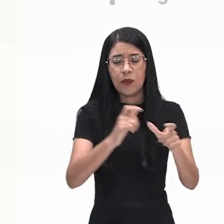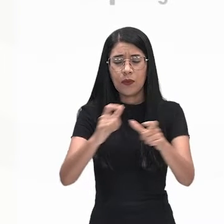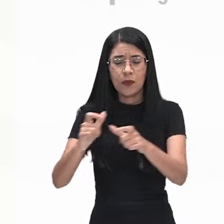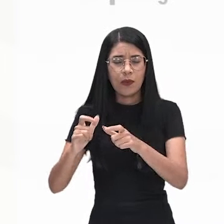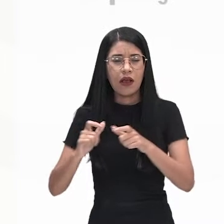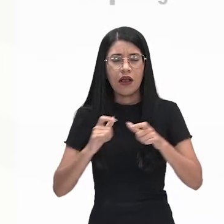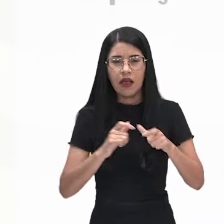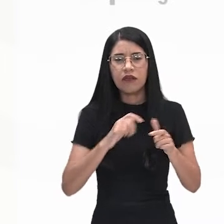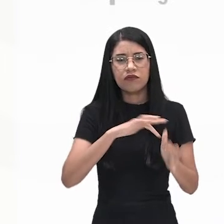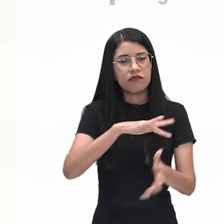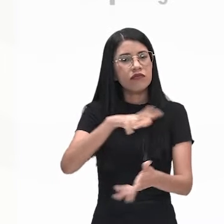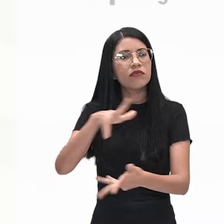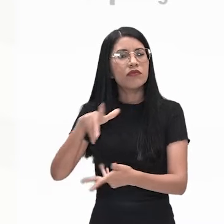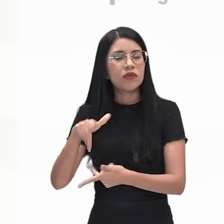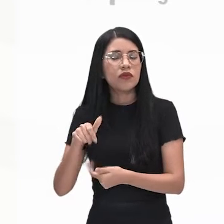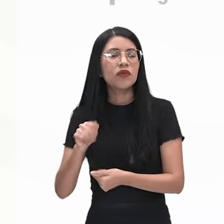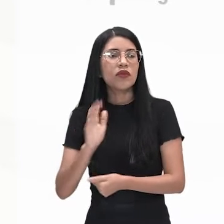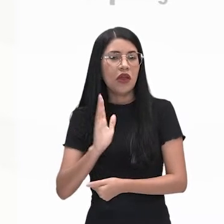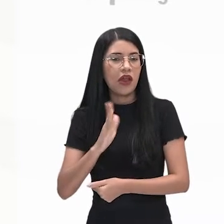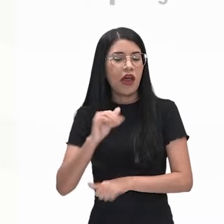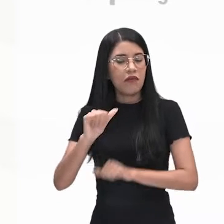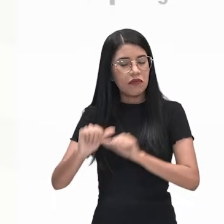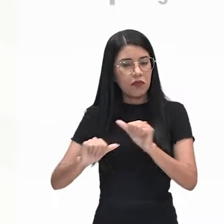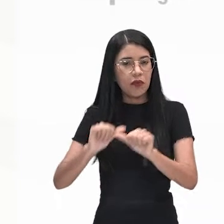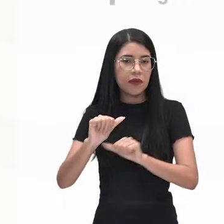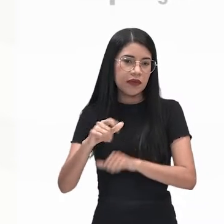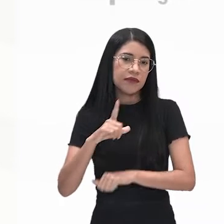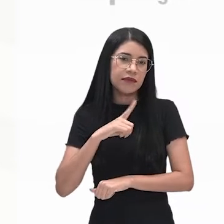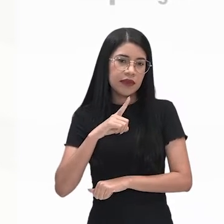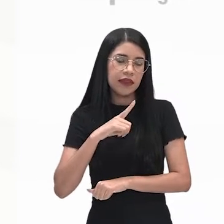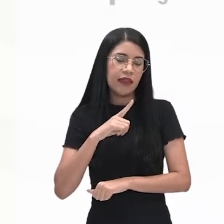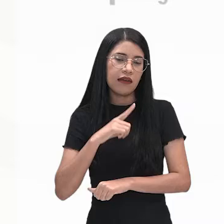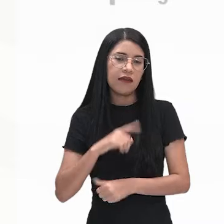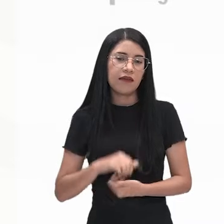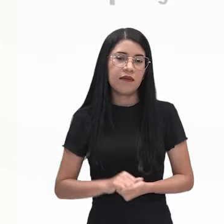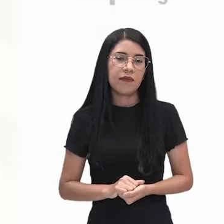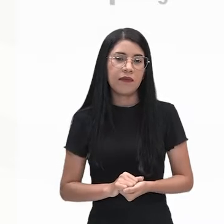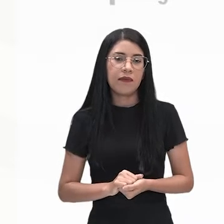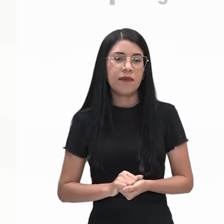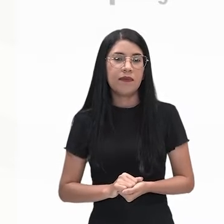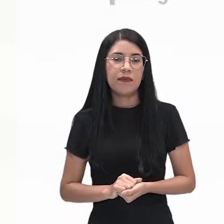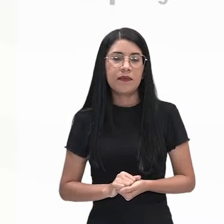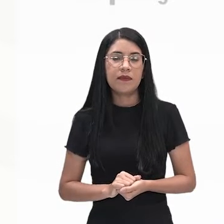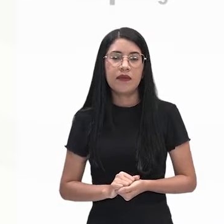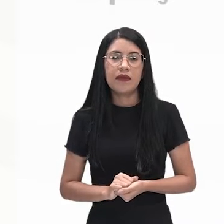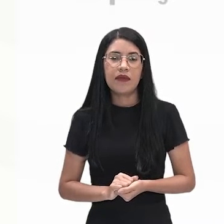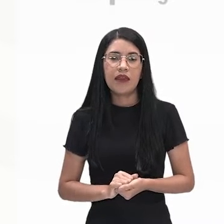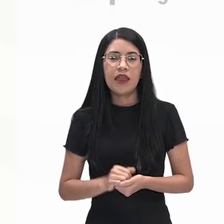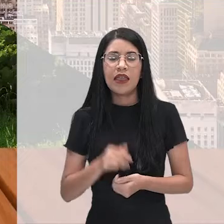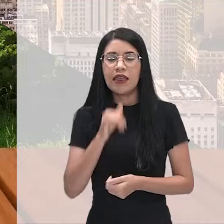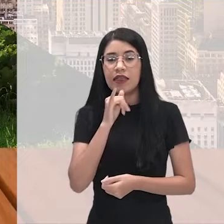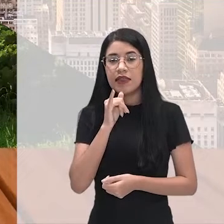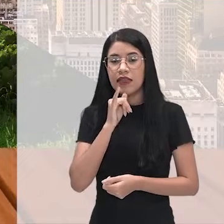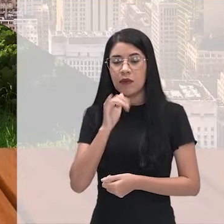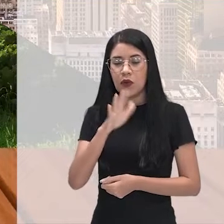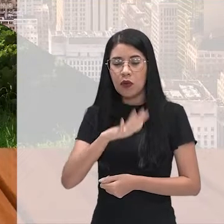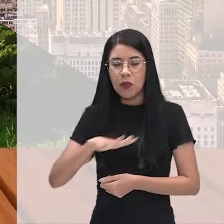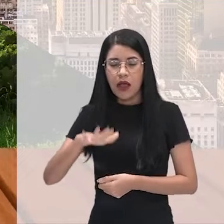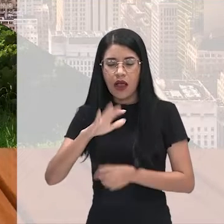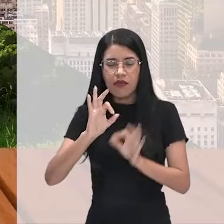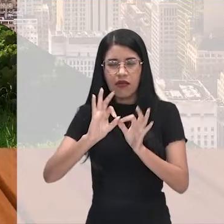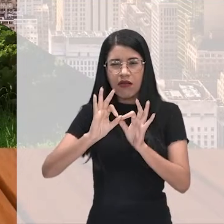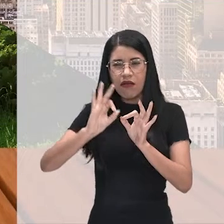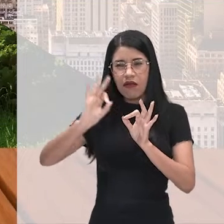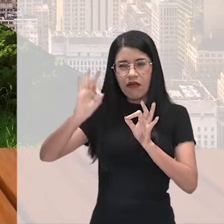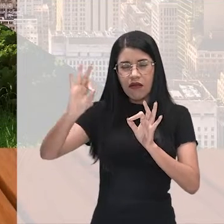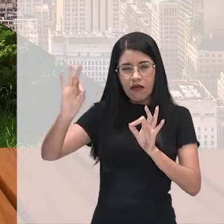planeta, de alguma forma, eles já sofreram algum processo, alguma mudança, tá bom? Porque mesmo nas áreas mais longínquas, onde